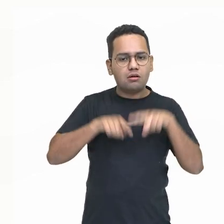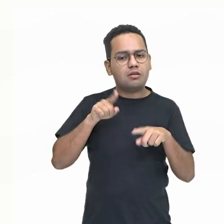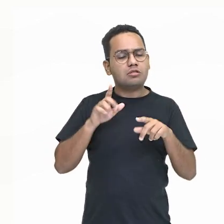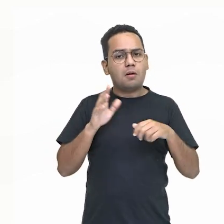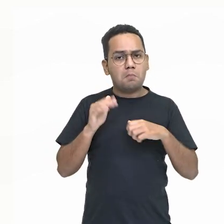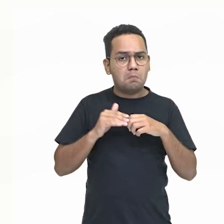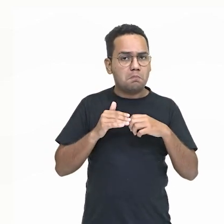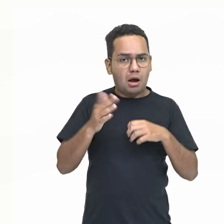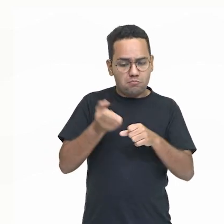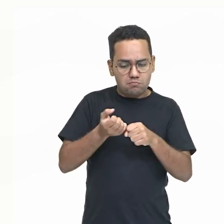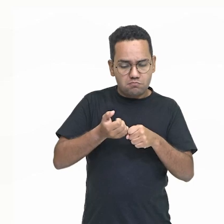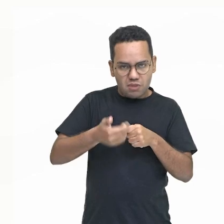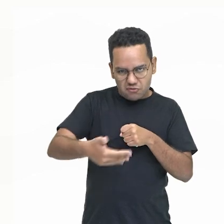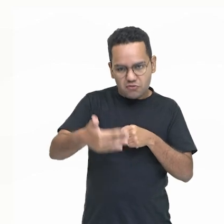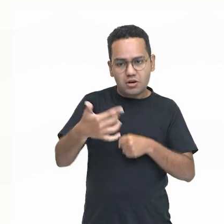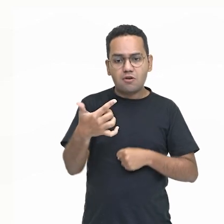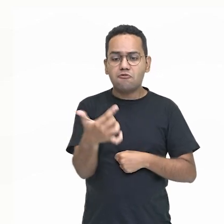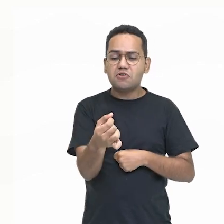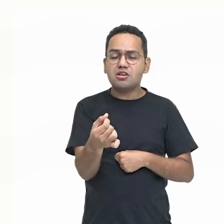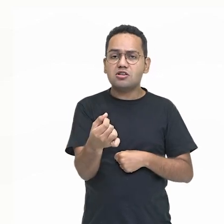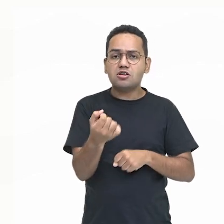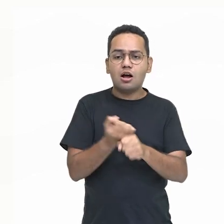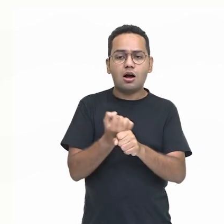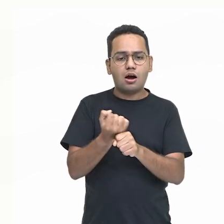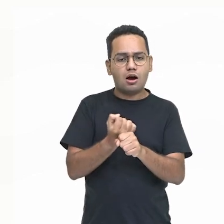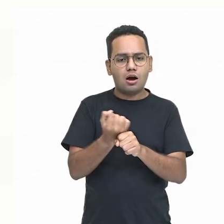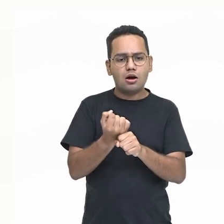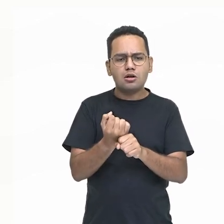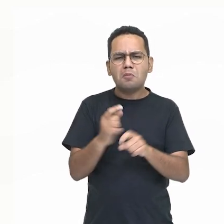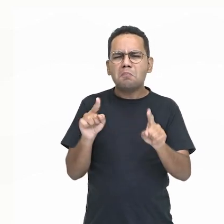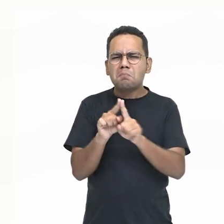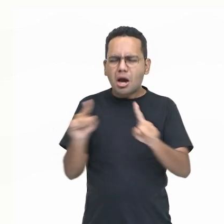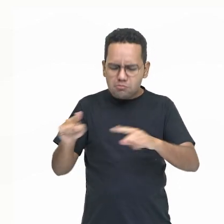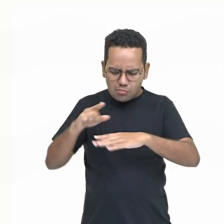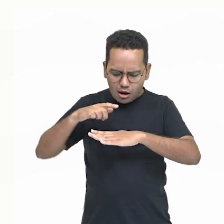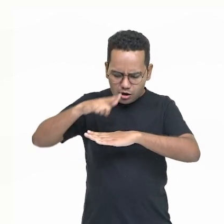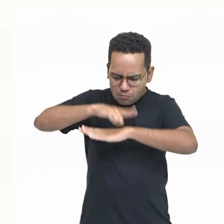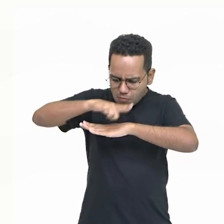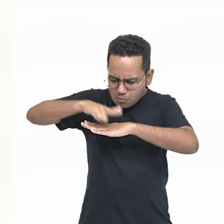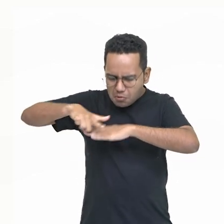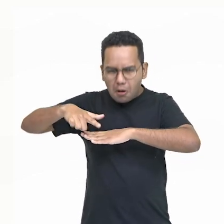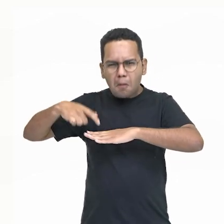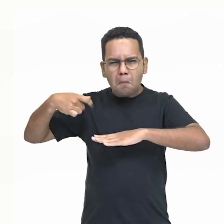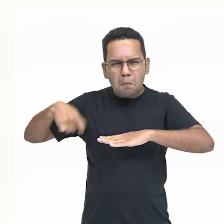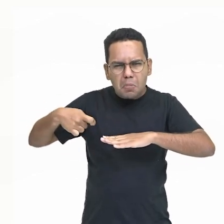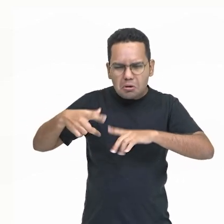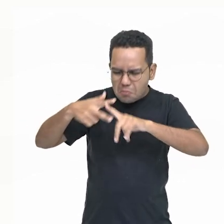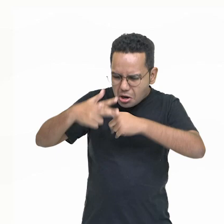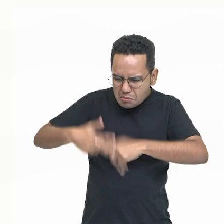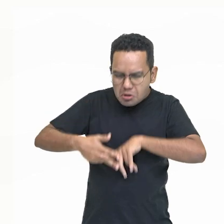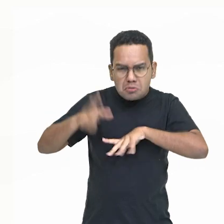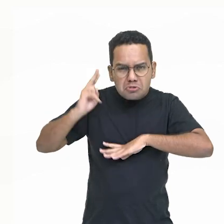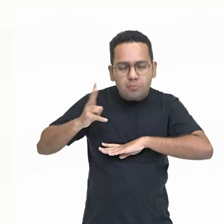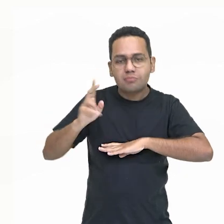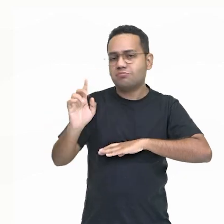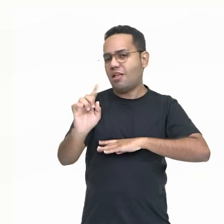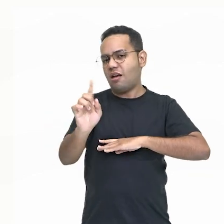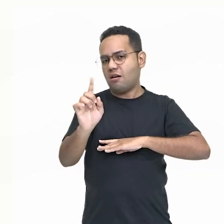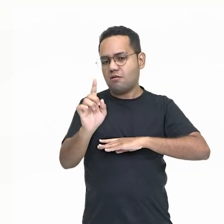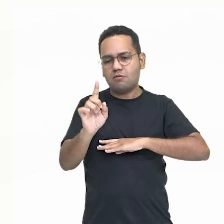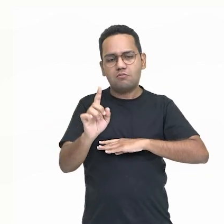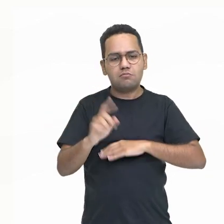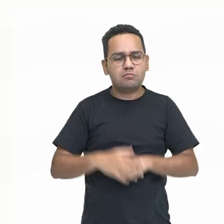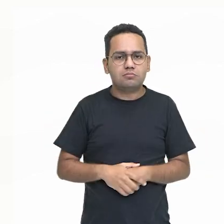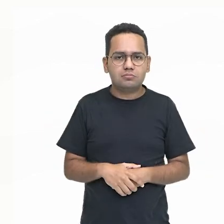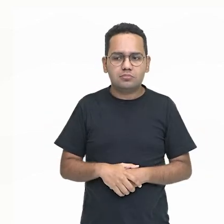baixa necessidade de manutenção. Percebam aí como esse tipo de energia